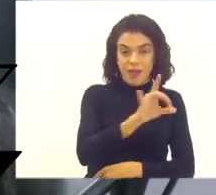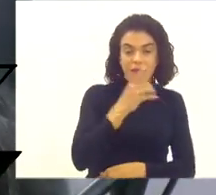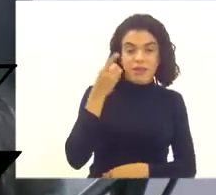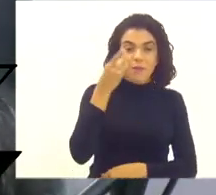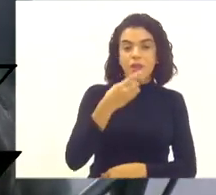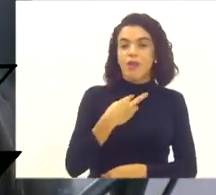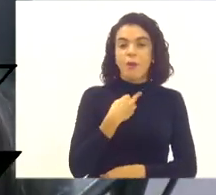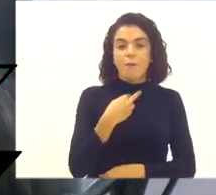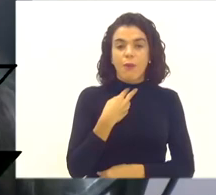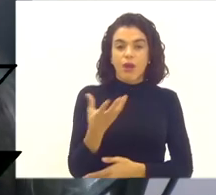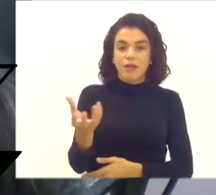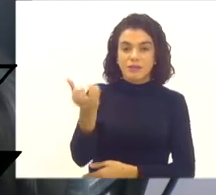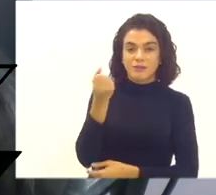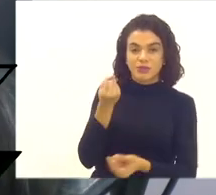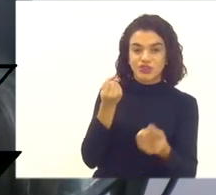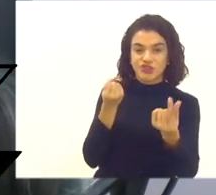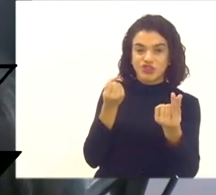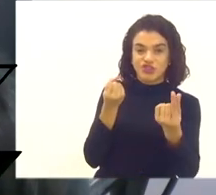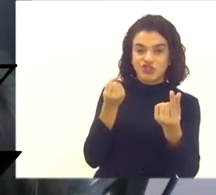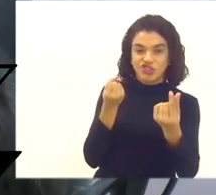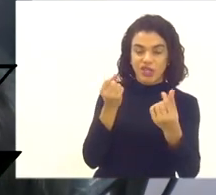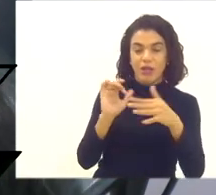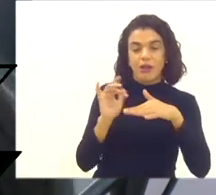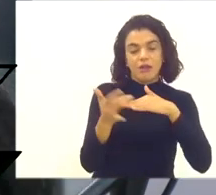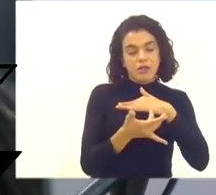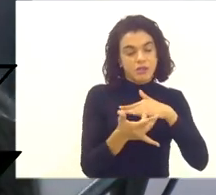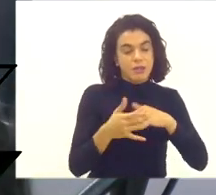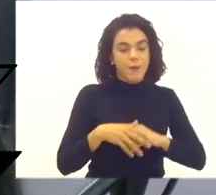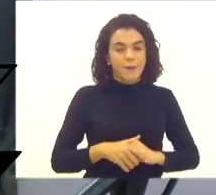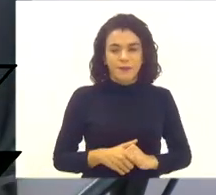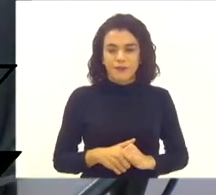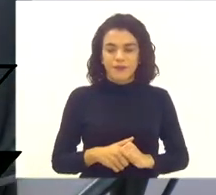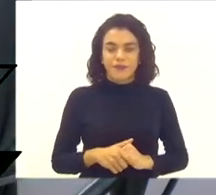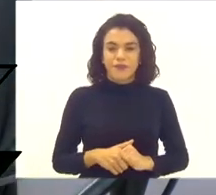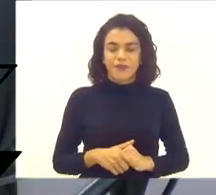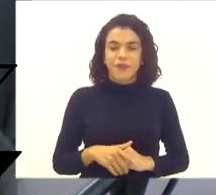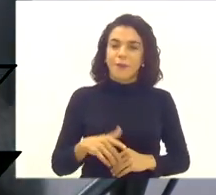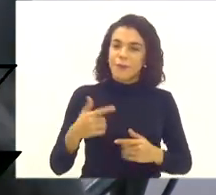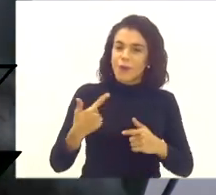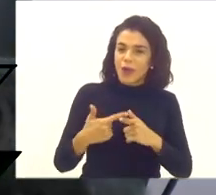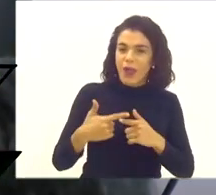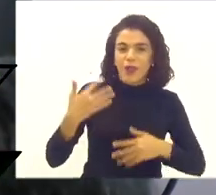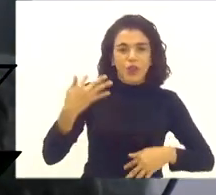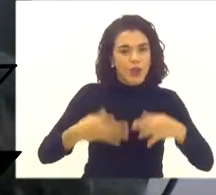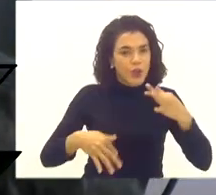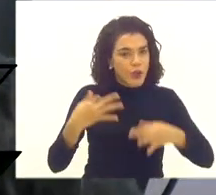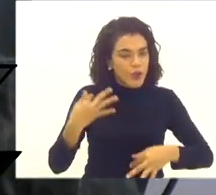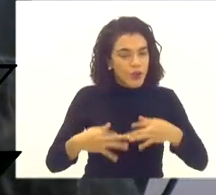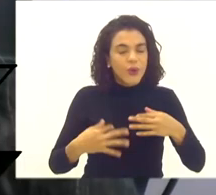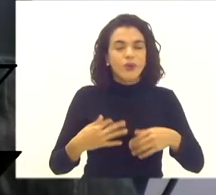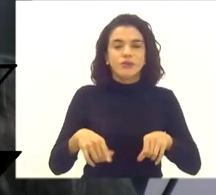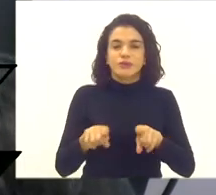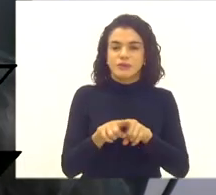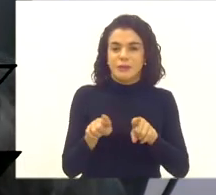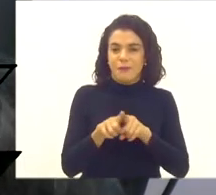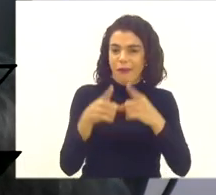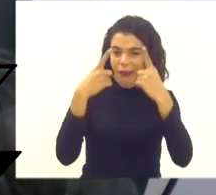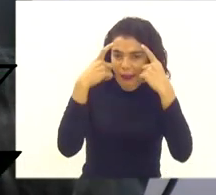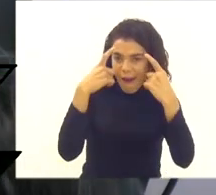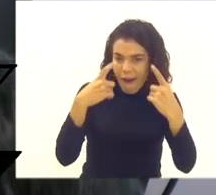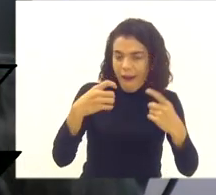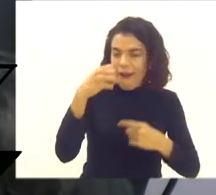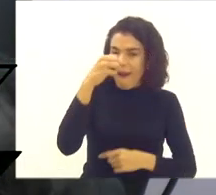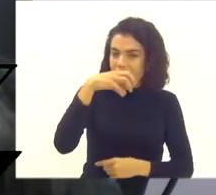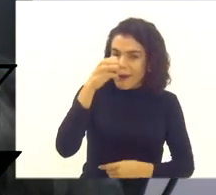né porque o que o que é doloroso O que é agressivo